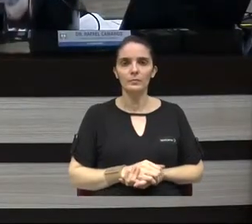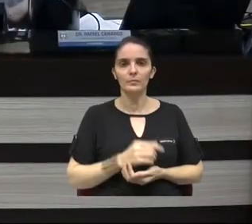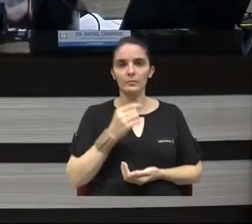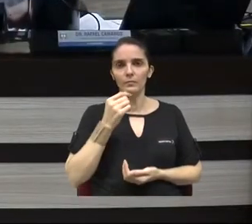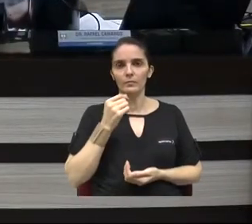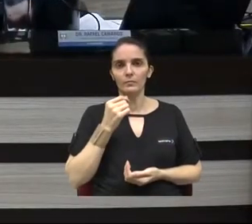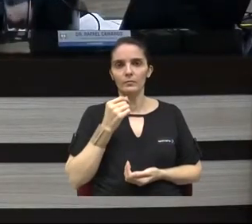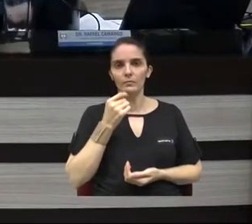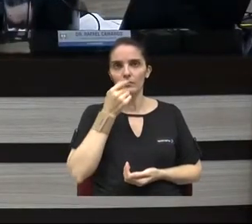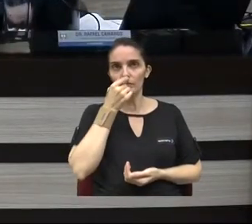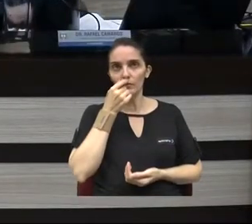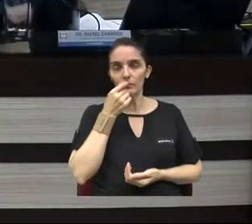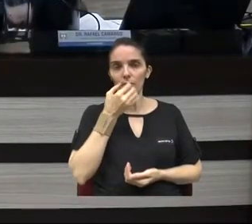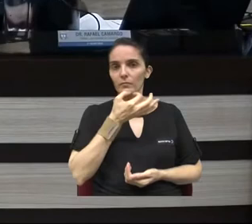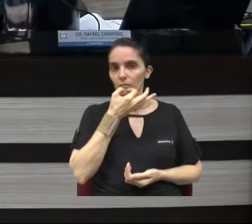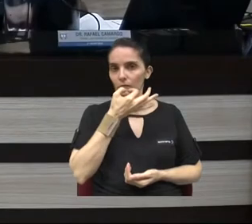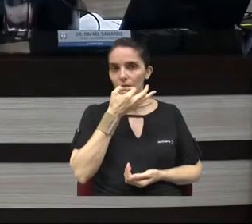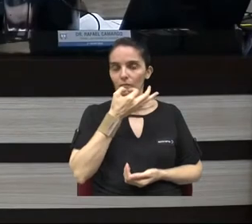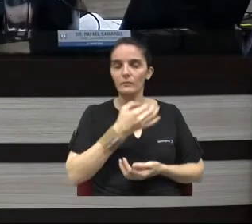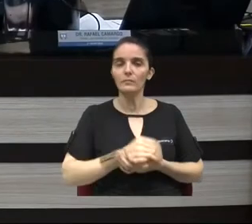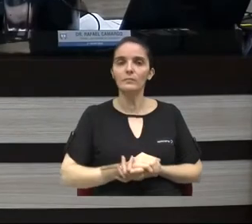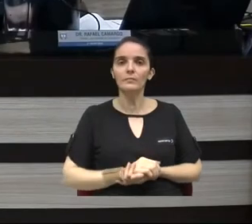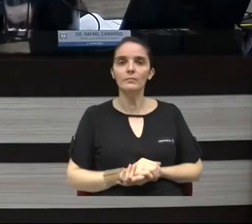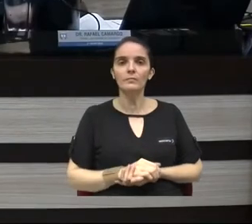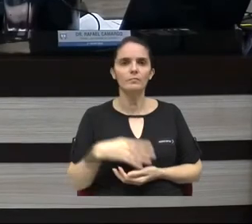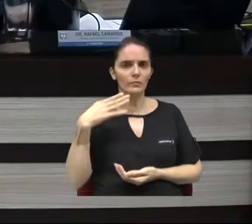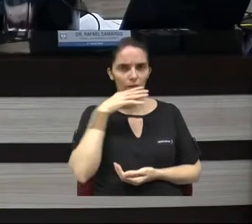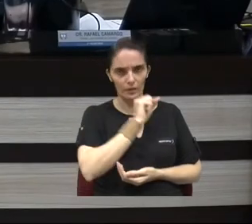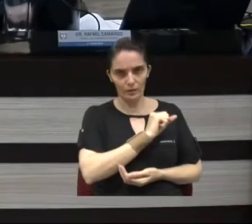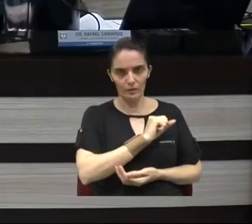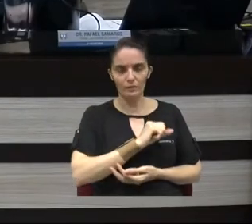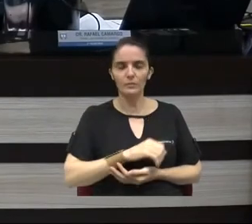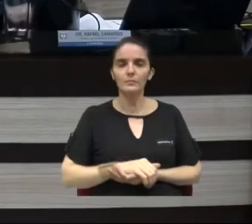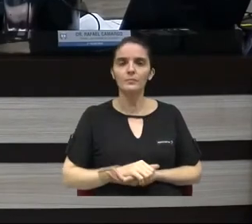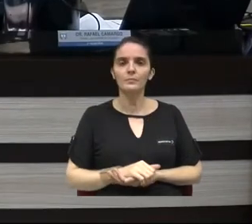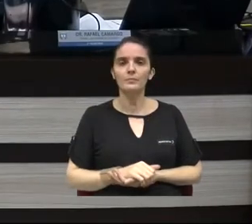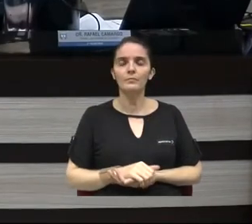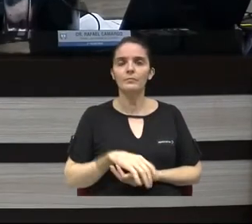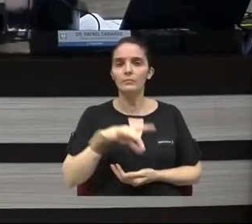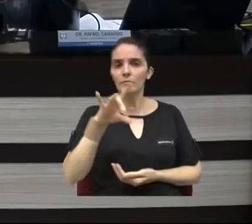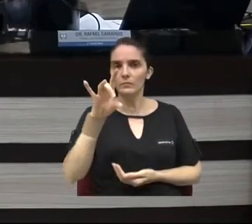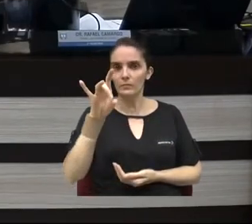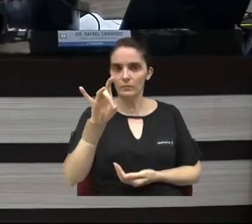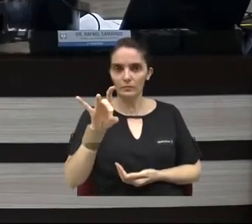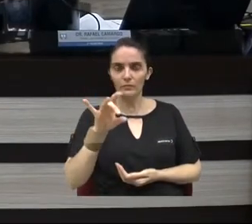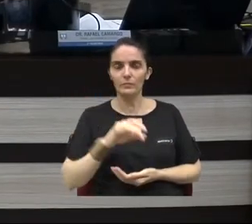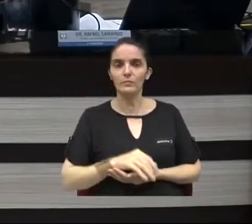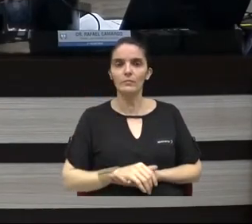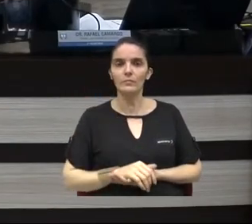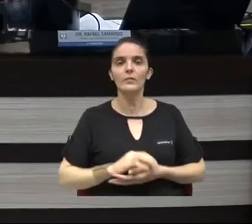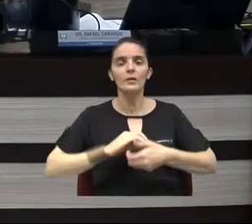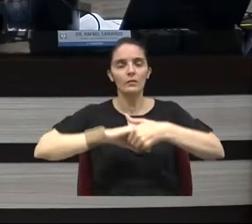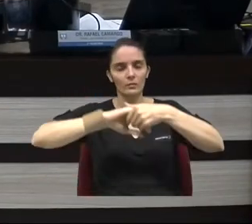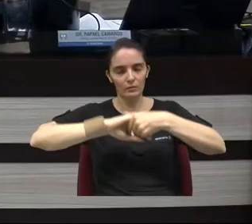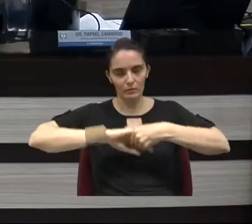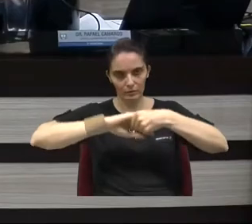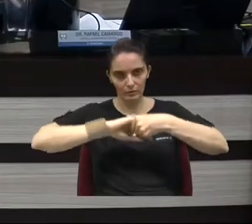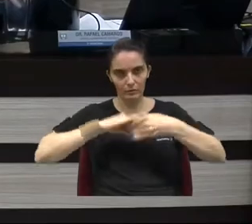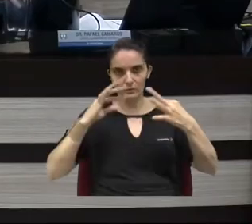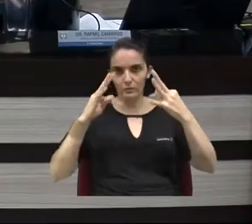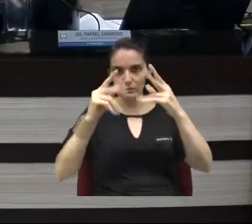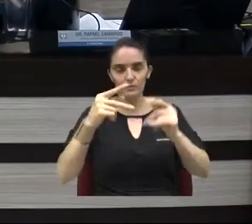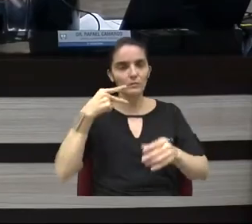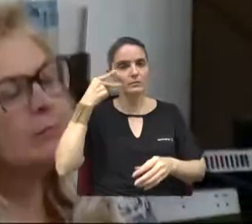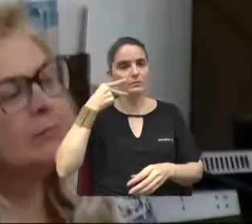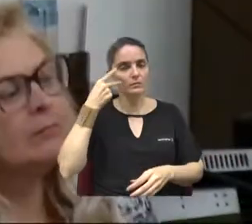vereador Estevão Nogueira. Bem rapidamente, gostaria de, primeiramente, cumprimentar a todos os